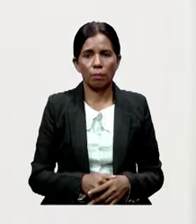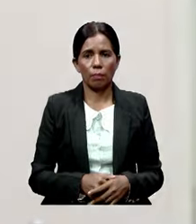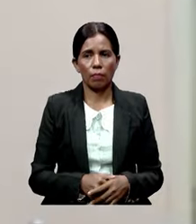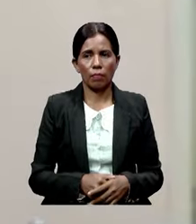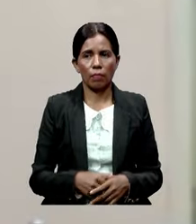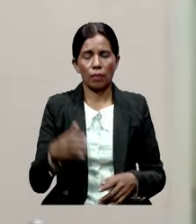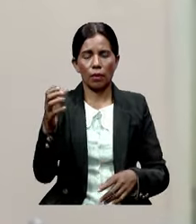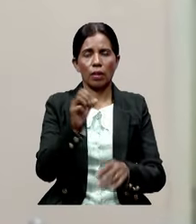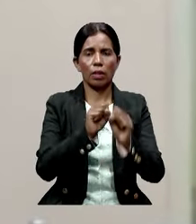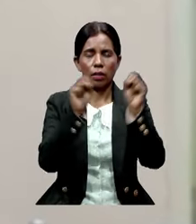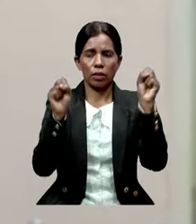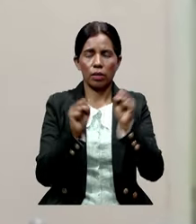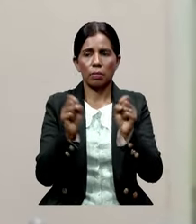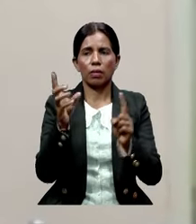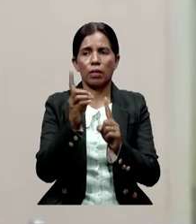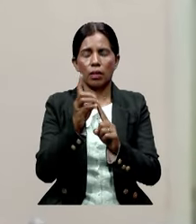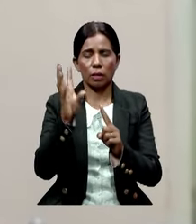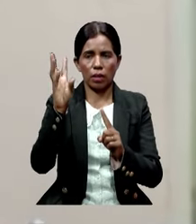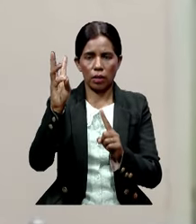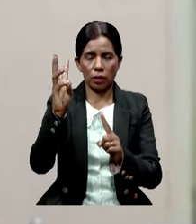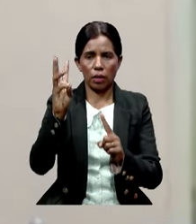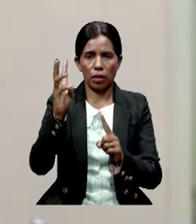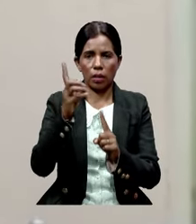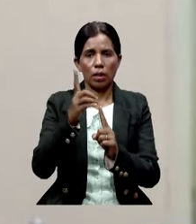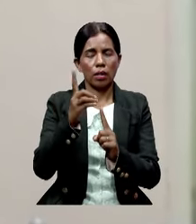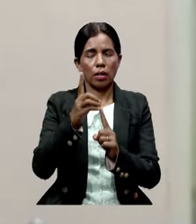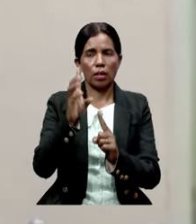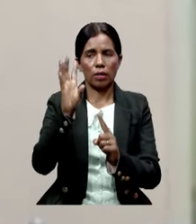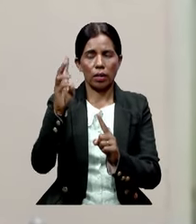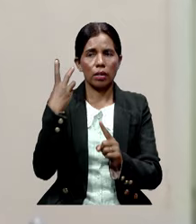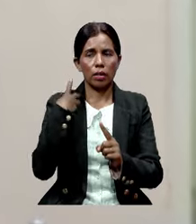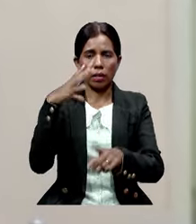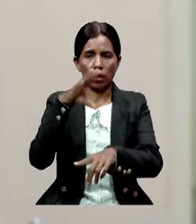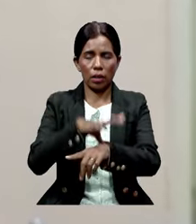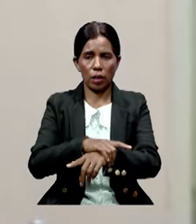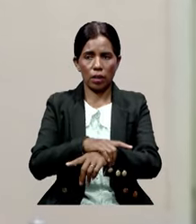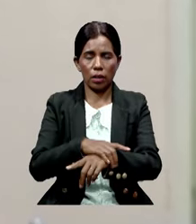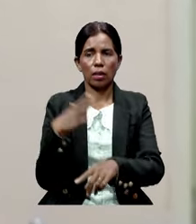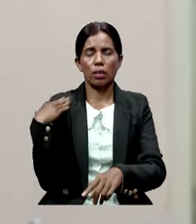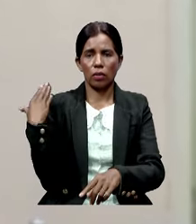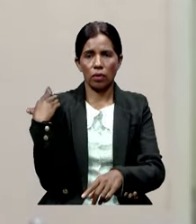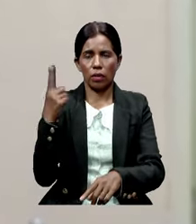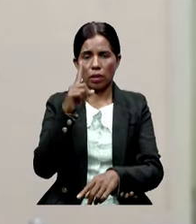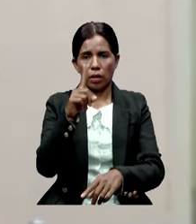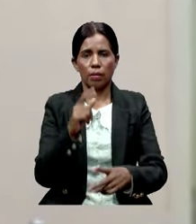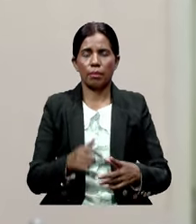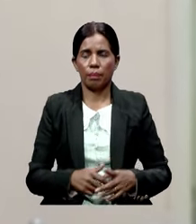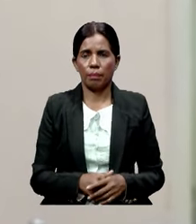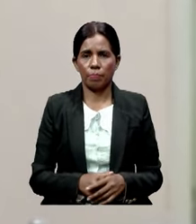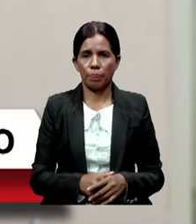Sábado, dia 6 e meita, detém ela jovem ida.